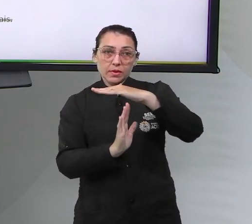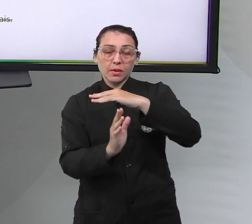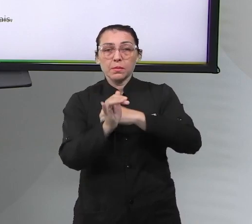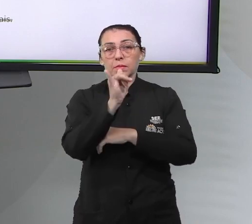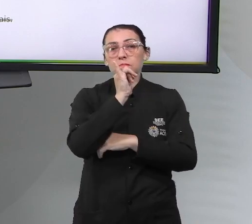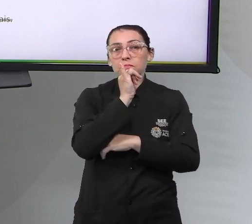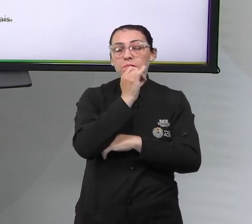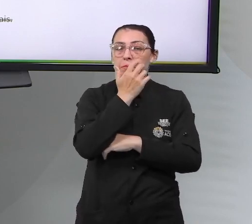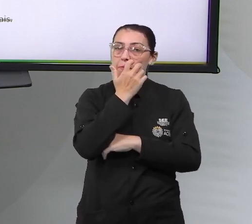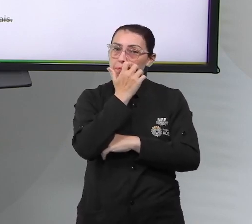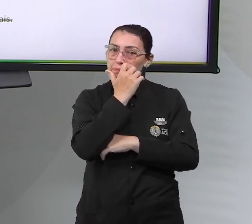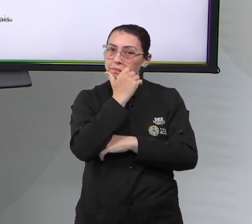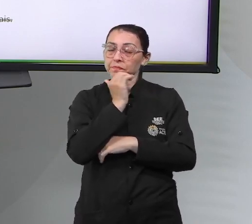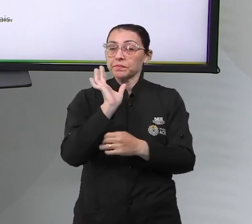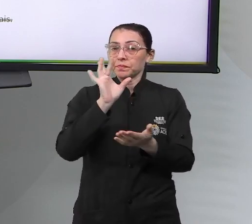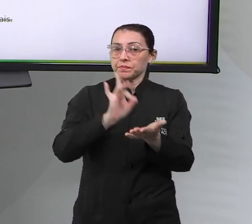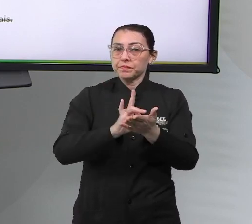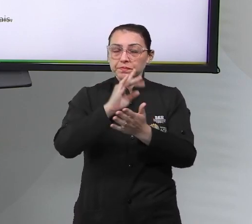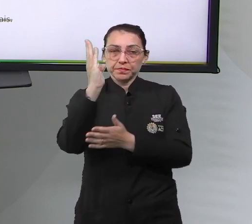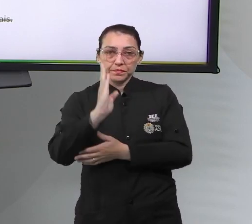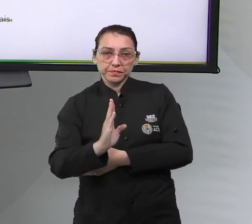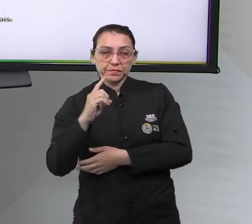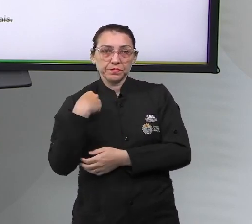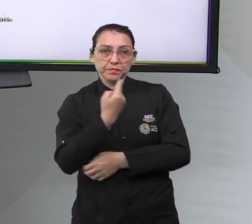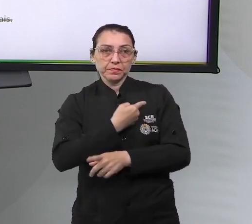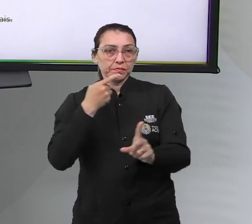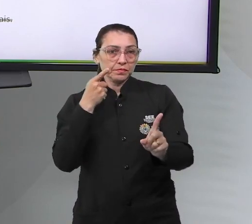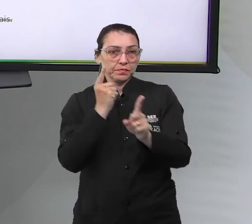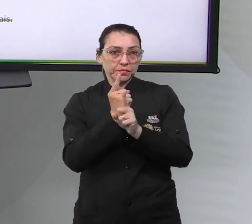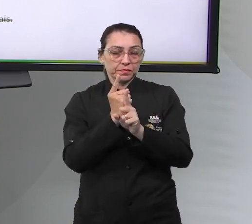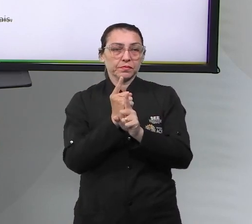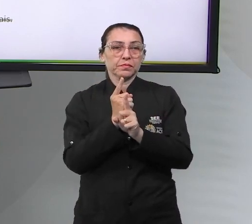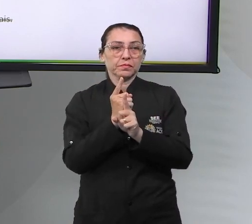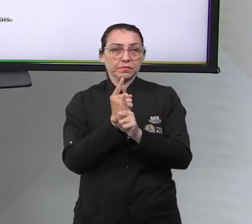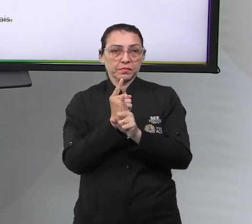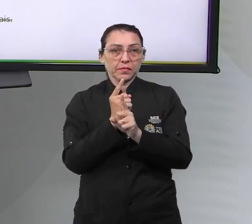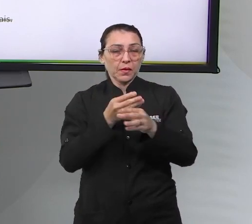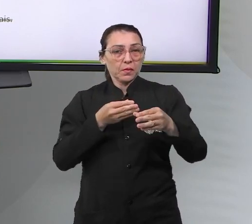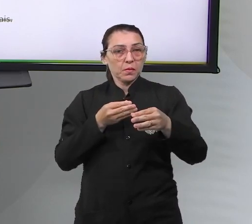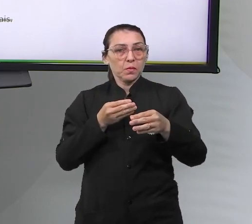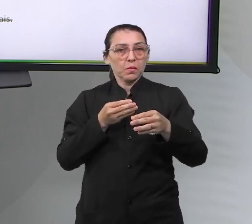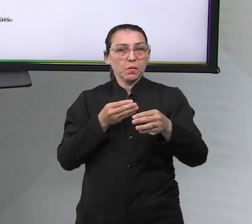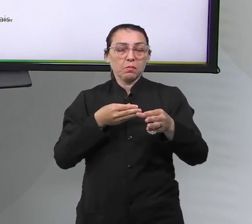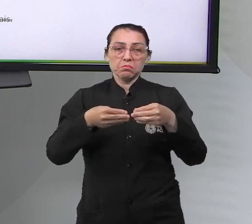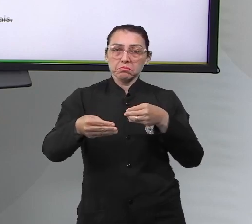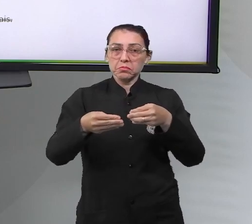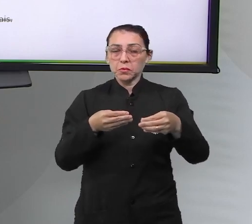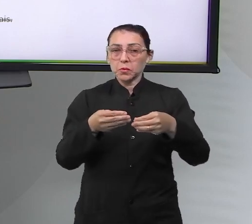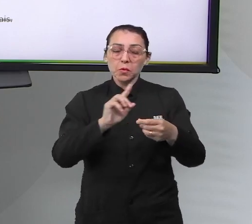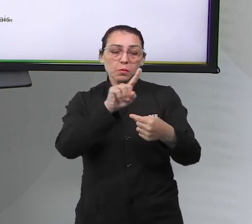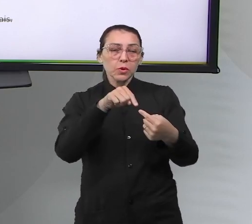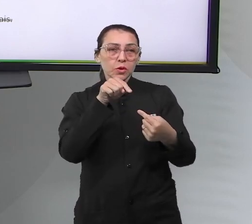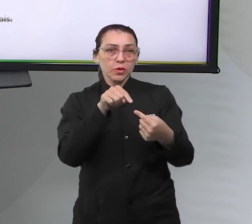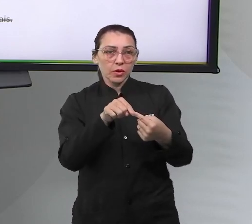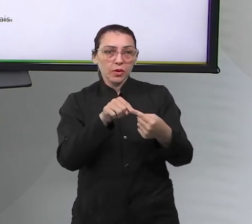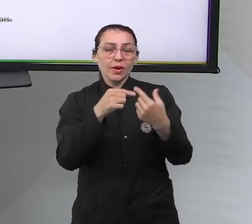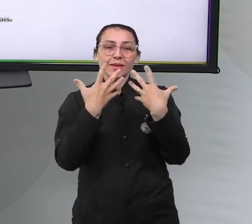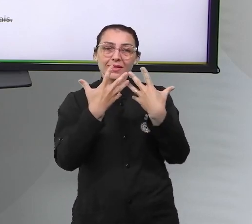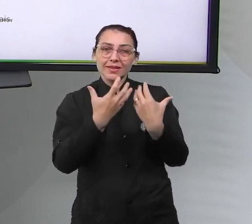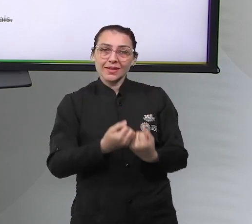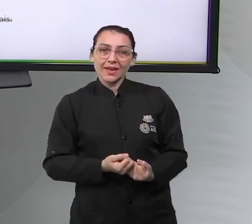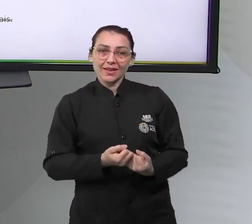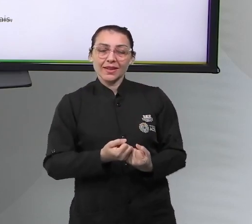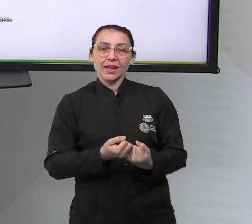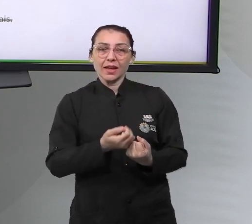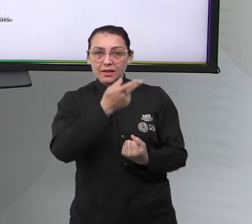Por exemplo, na realidade brasileira, nós encontramos uma certa flexibilidade no intuito de acolher